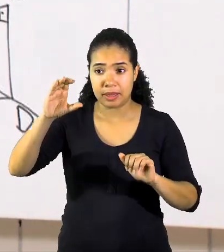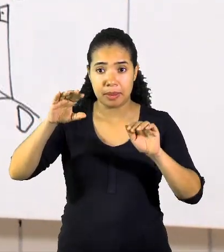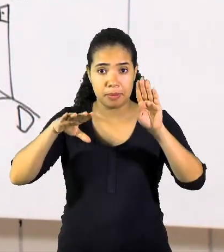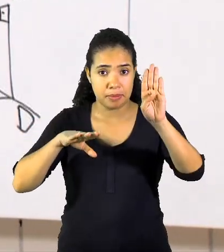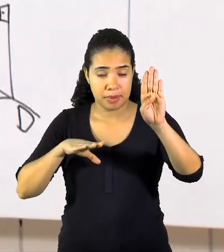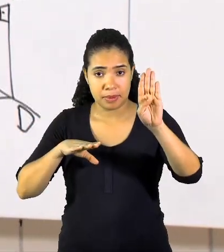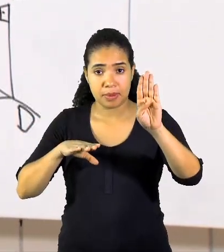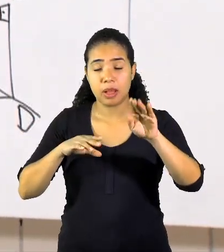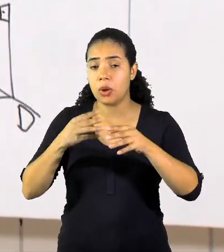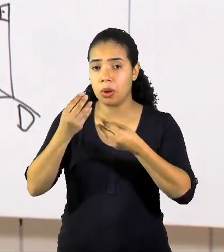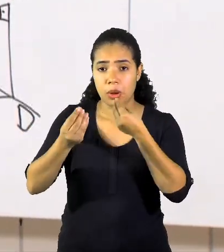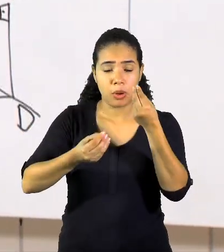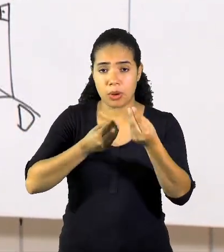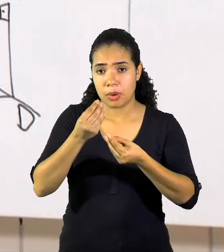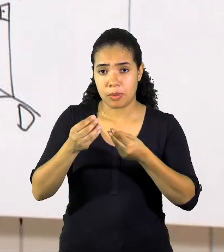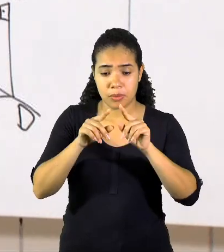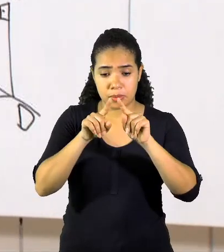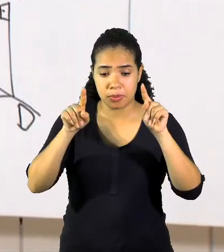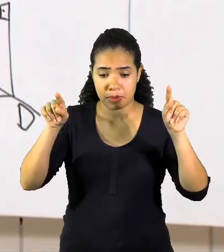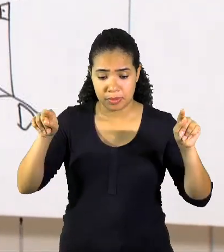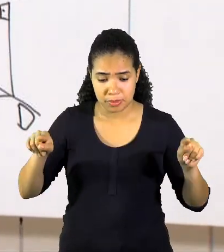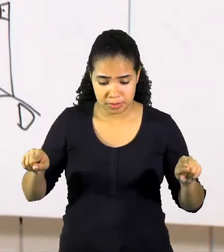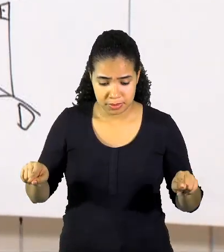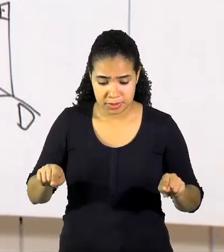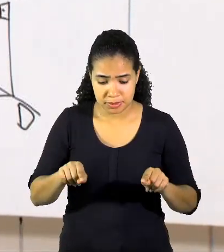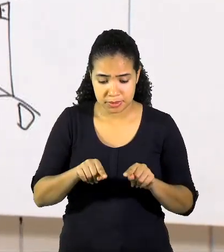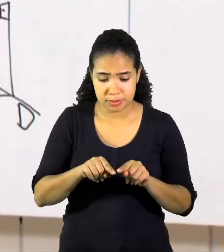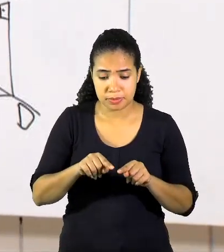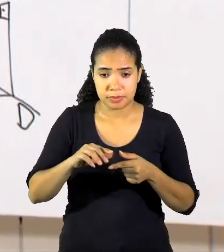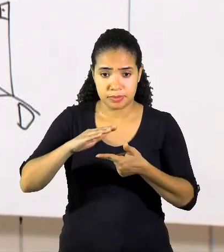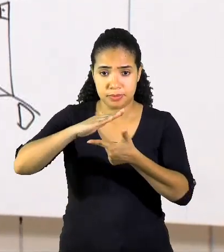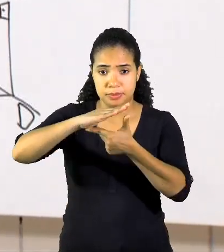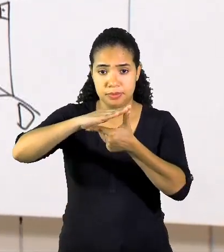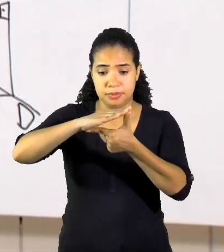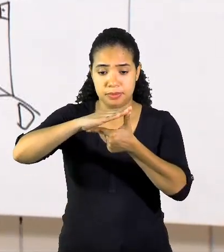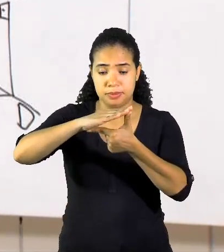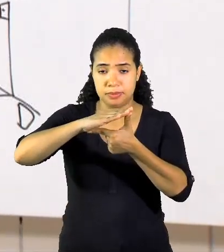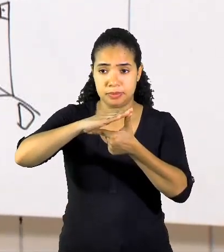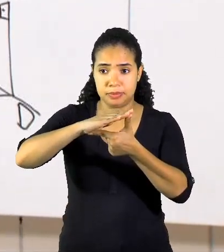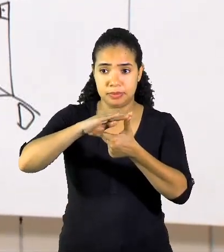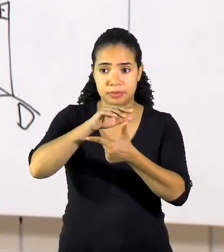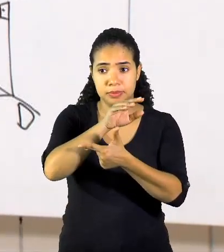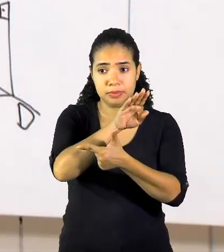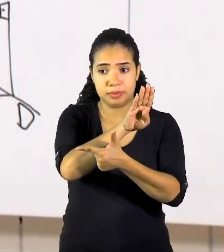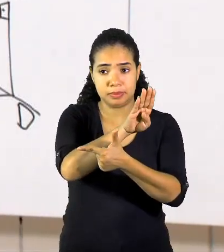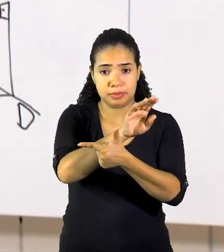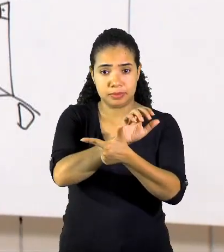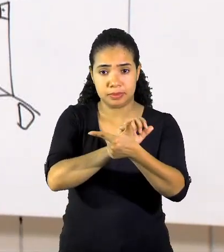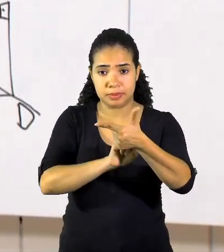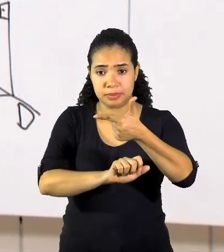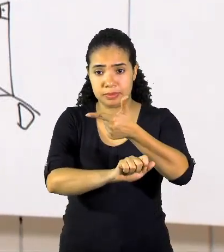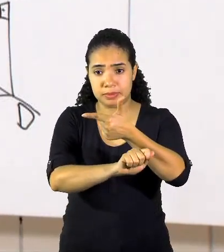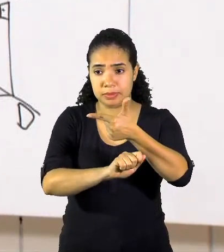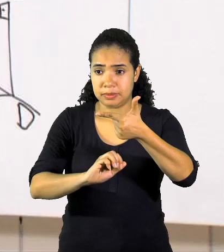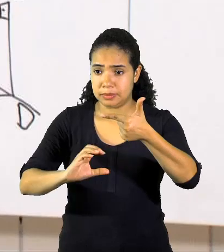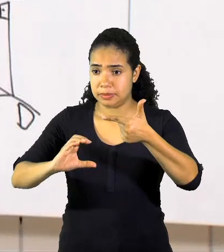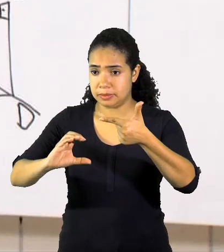o nome de triângulo retângulo? Porque eles têm um dos seus ângulos à medida de um ângulo